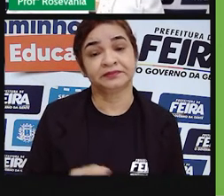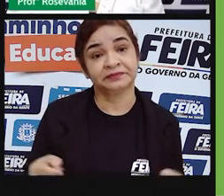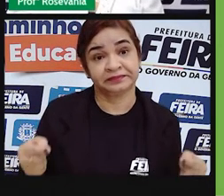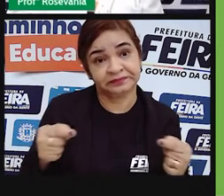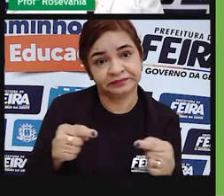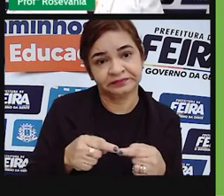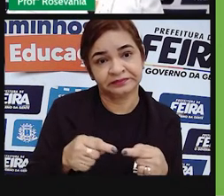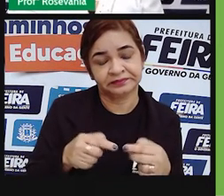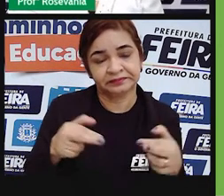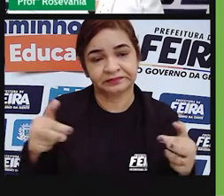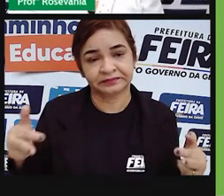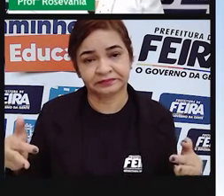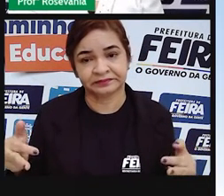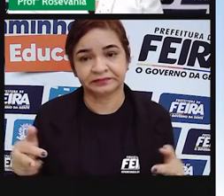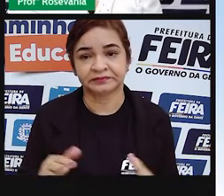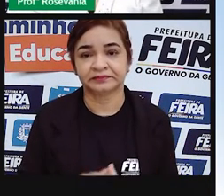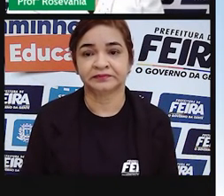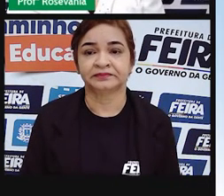brasileiro, viu?